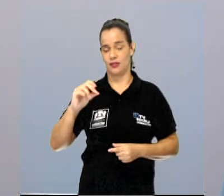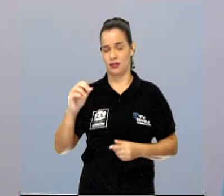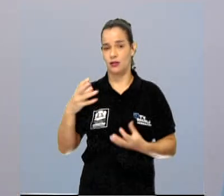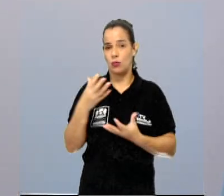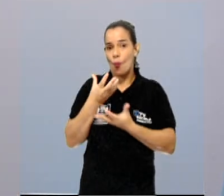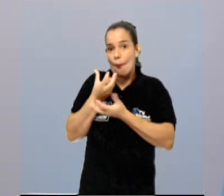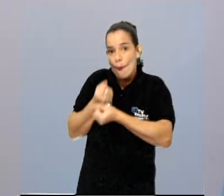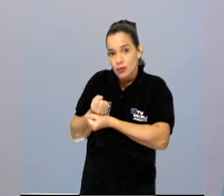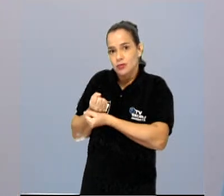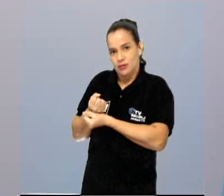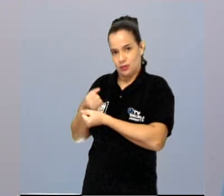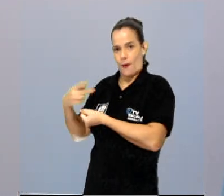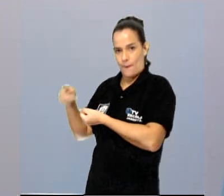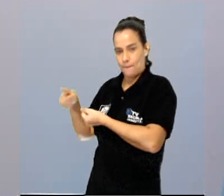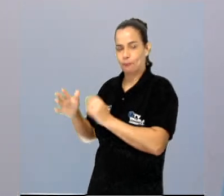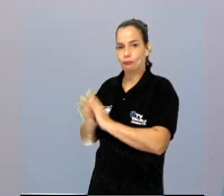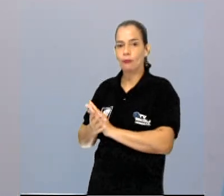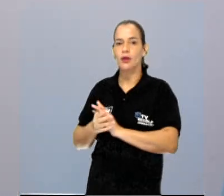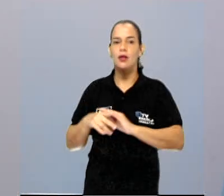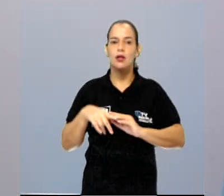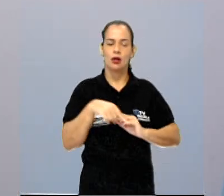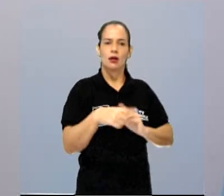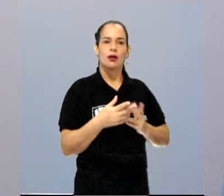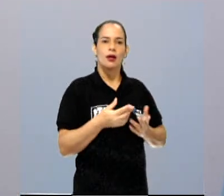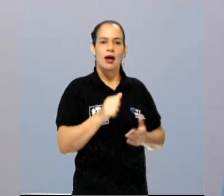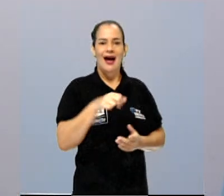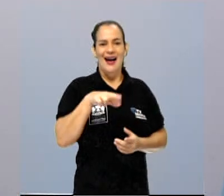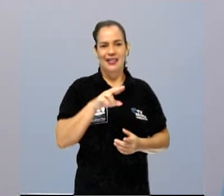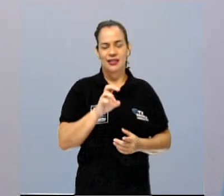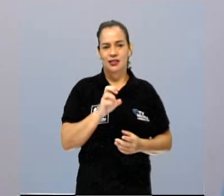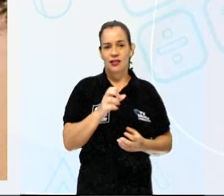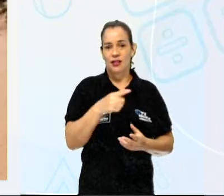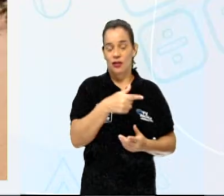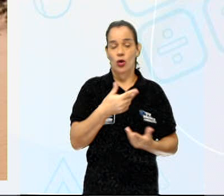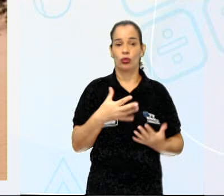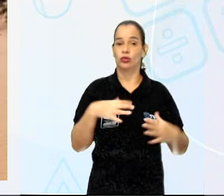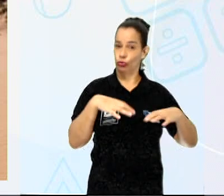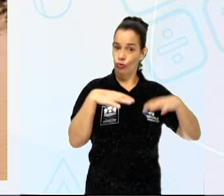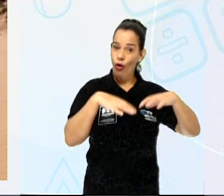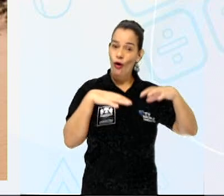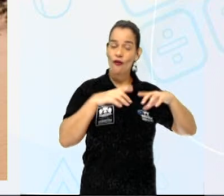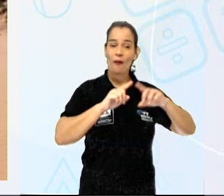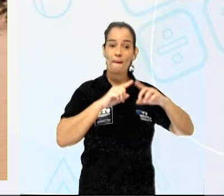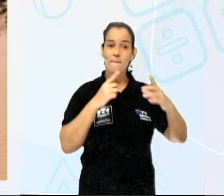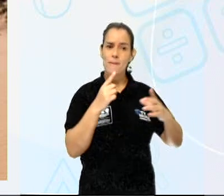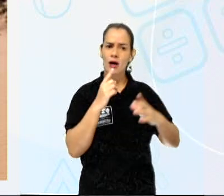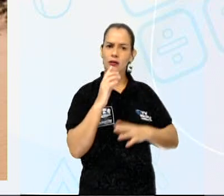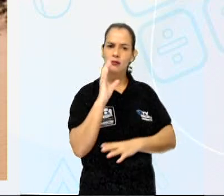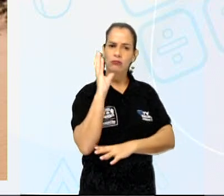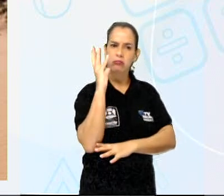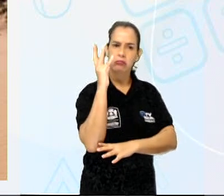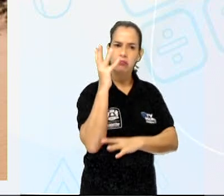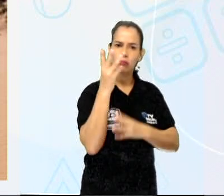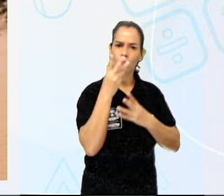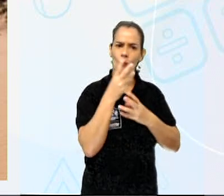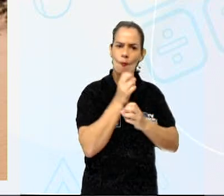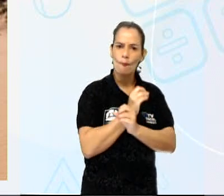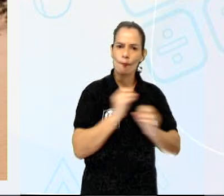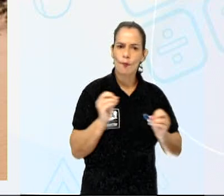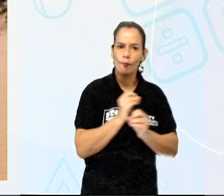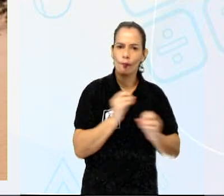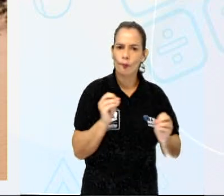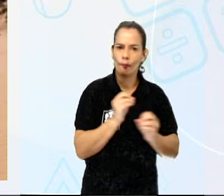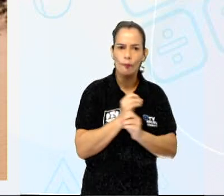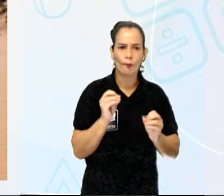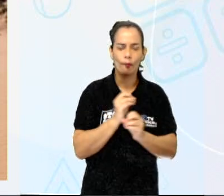seco. A arenização está ocorrendo no lugar de clima úmido, mas vejam, a vegetação está sumindo, gente. A principal